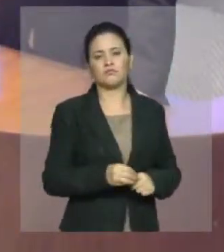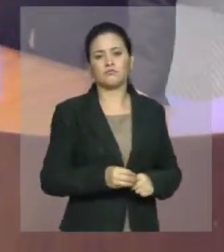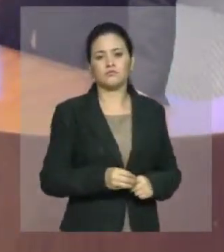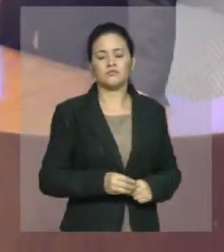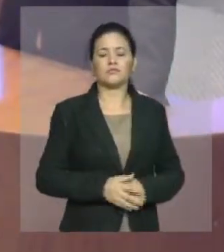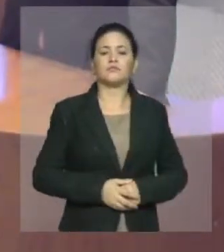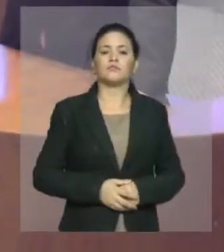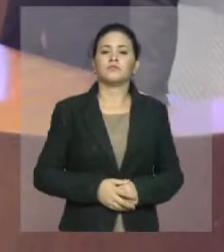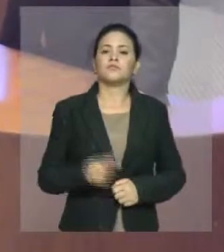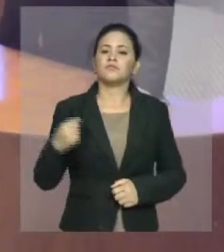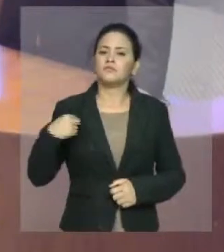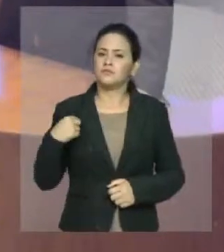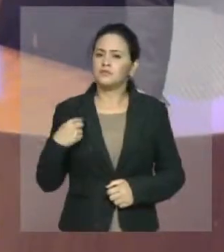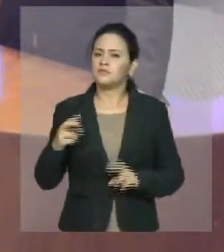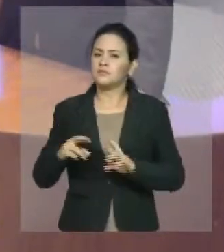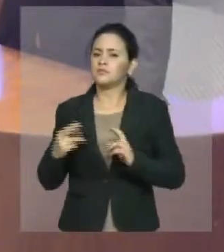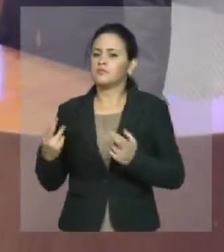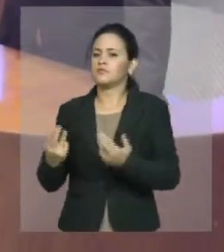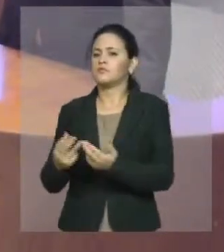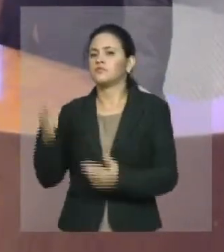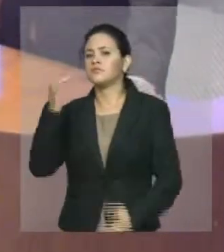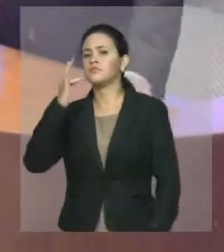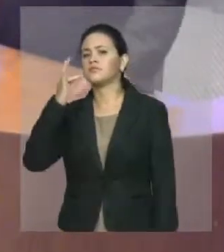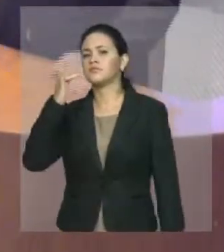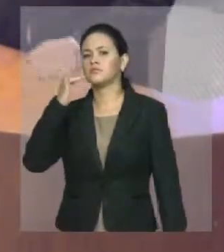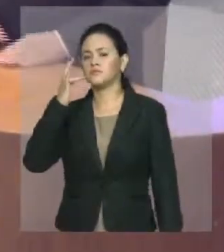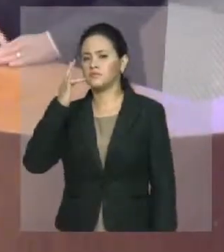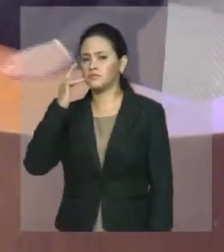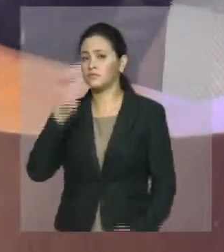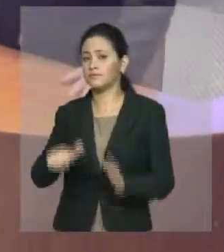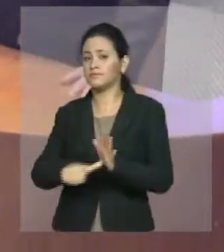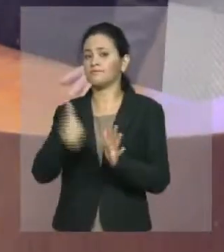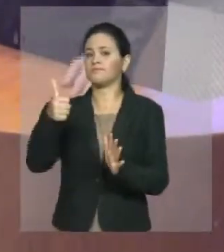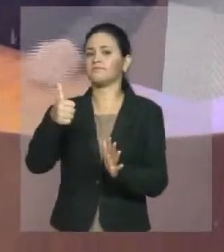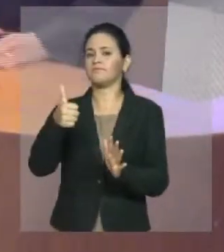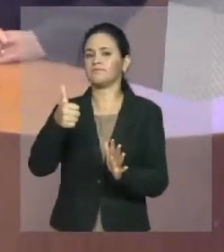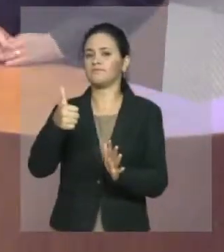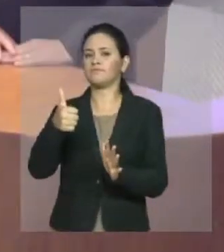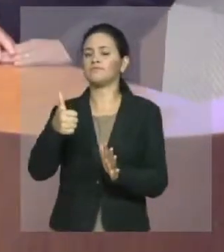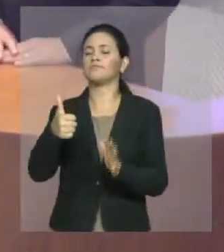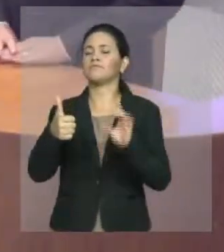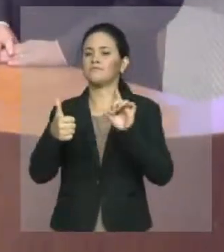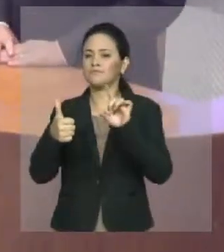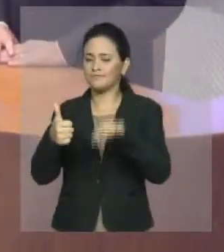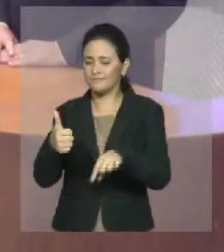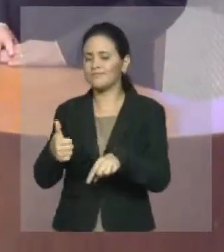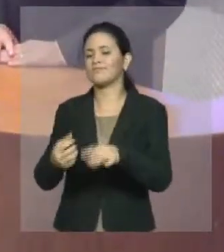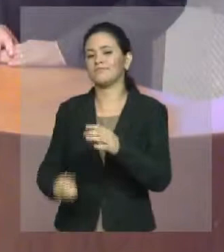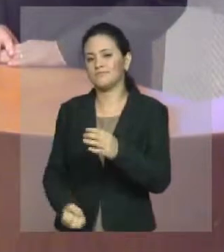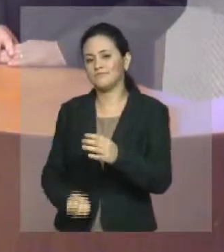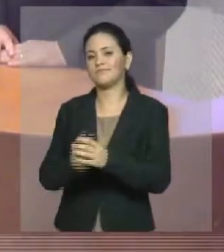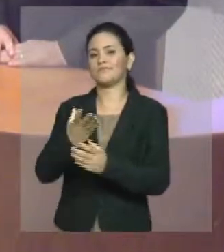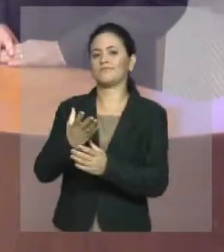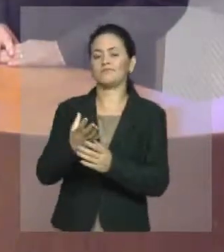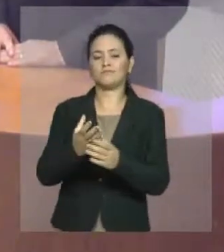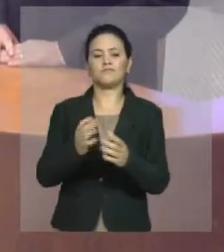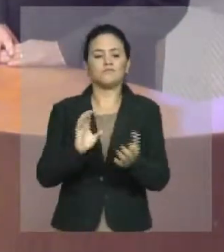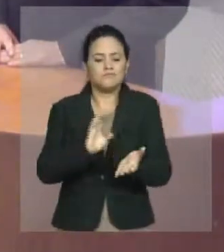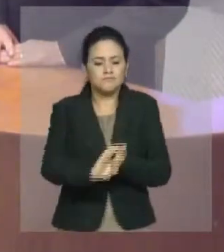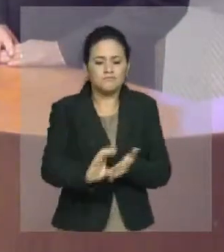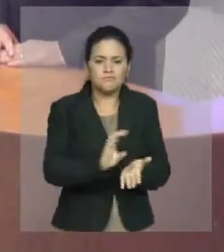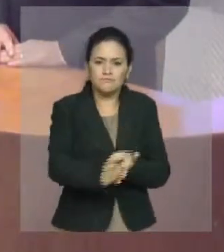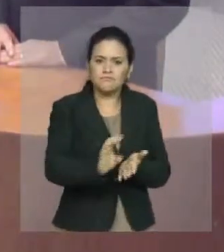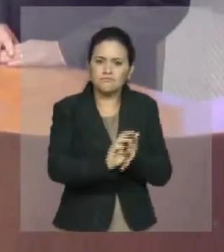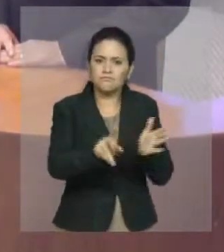sua eleição, o único tema que tratei com ele, deputado Fernando Furtado, foi a instalação do Fundo Estadual de Combate ao Câncer. Em ato